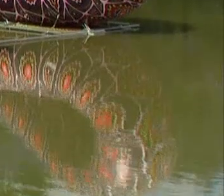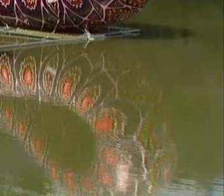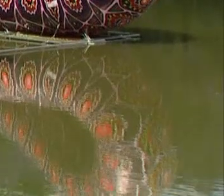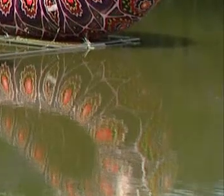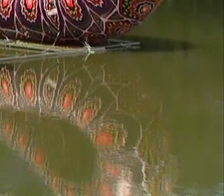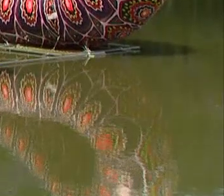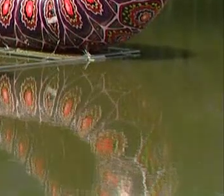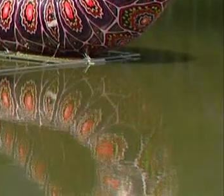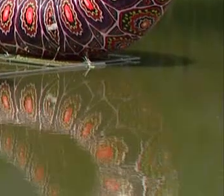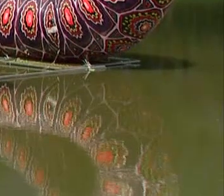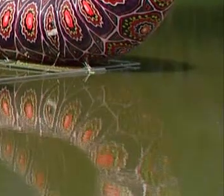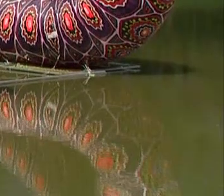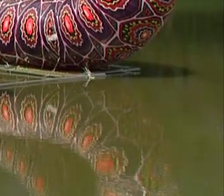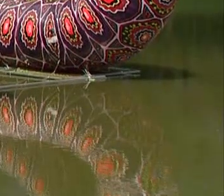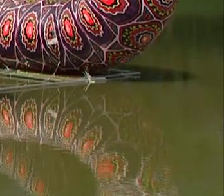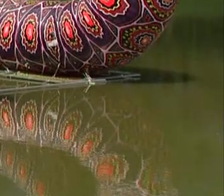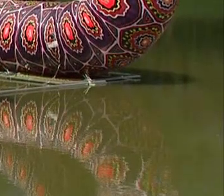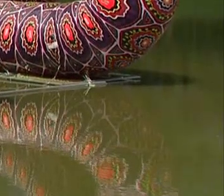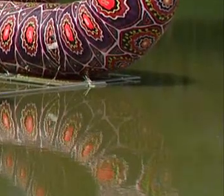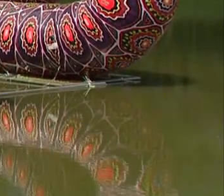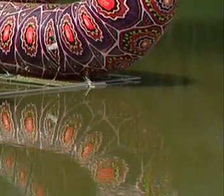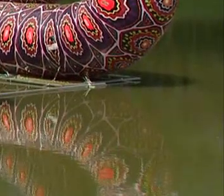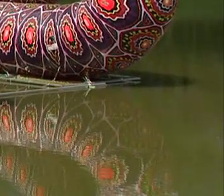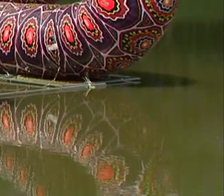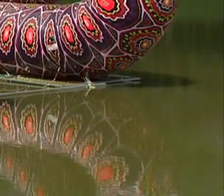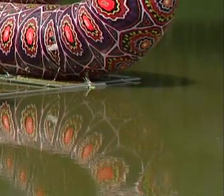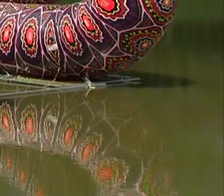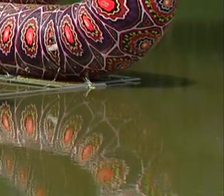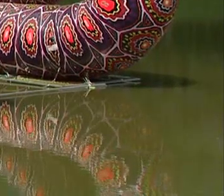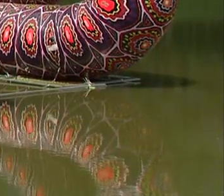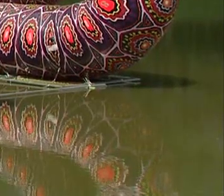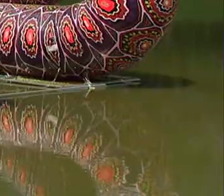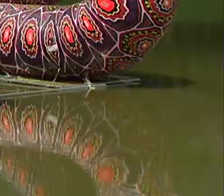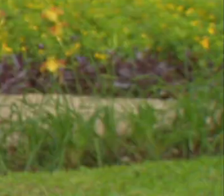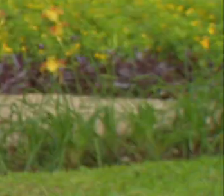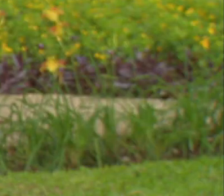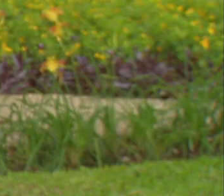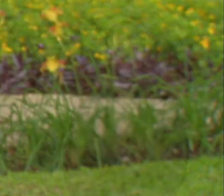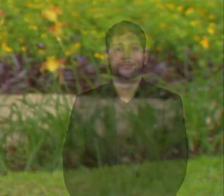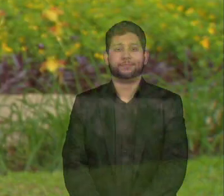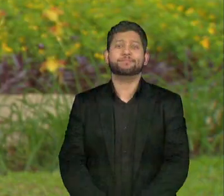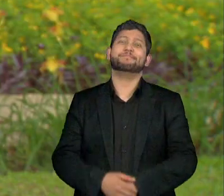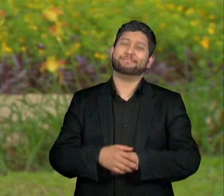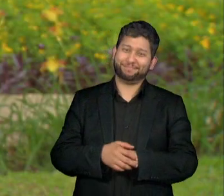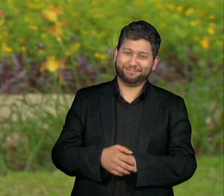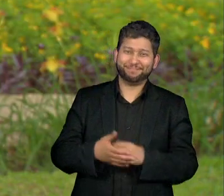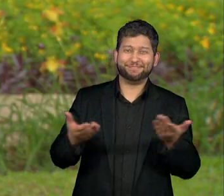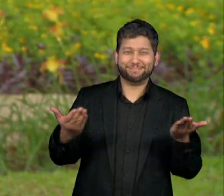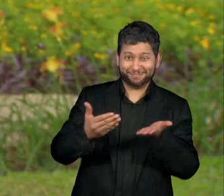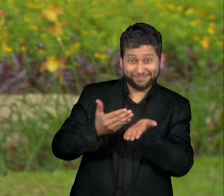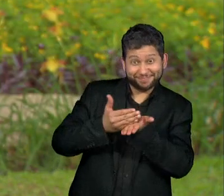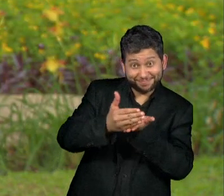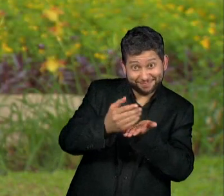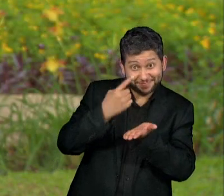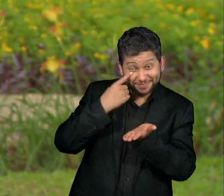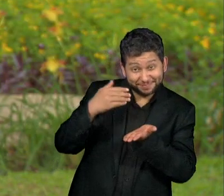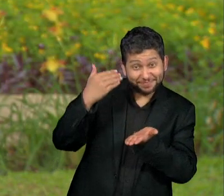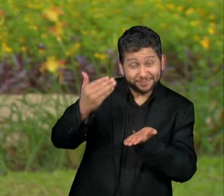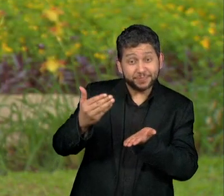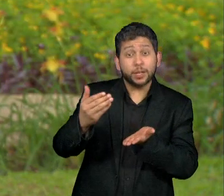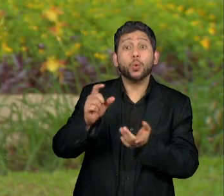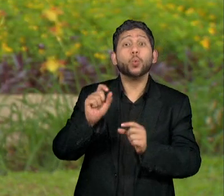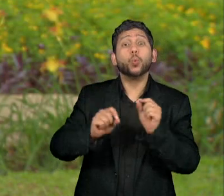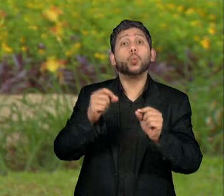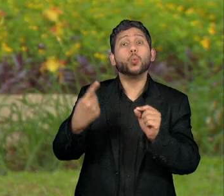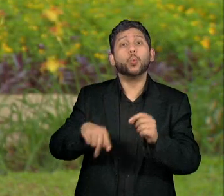E aguarde, porque você vai ver logo mais aqui